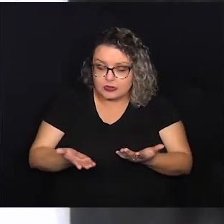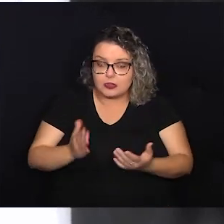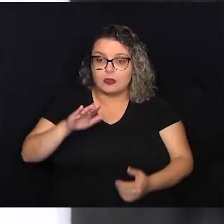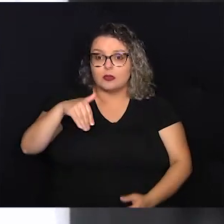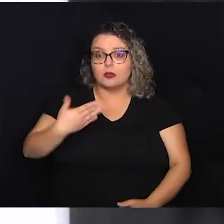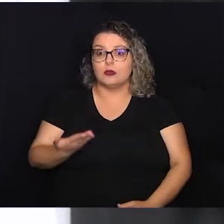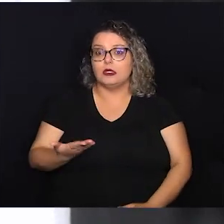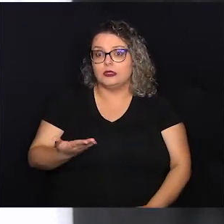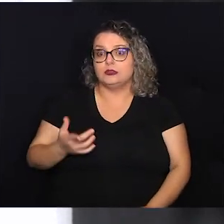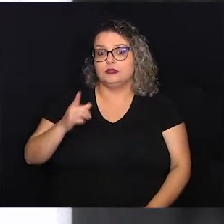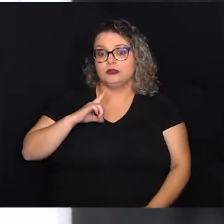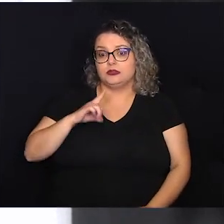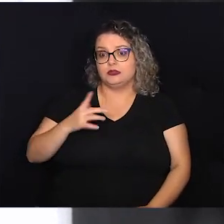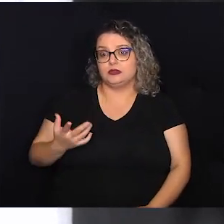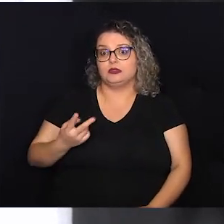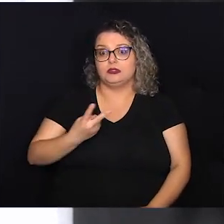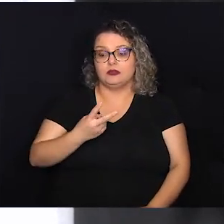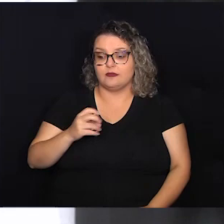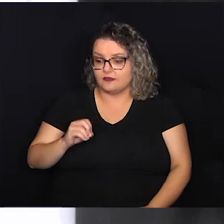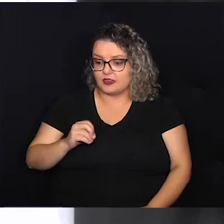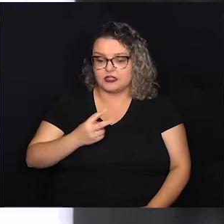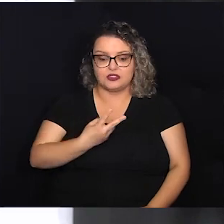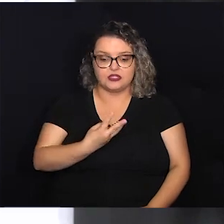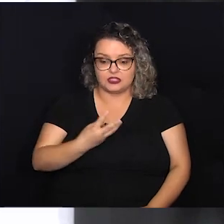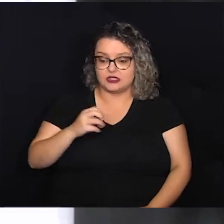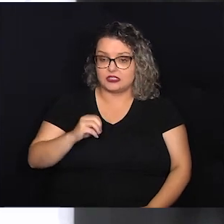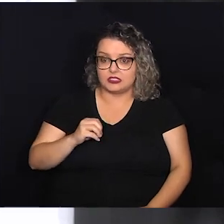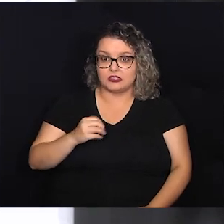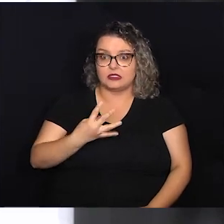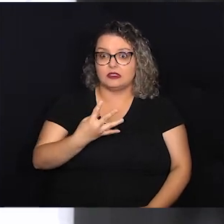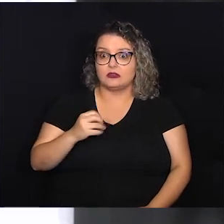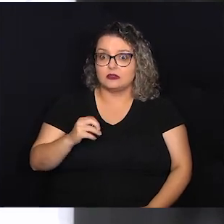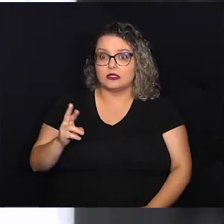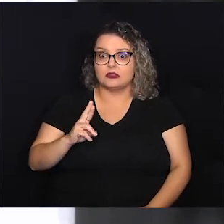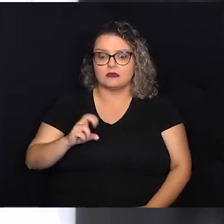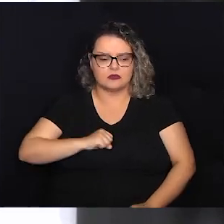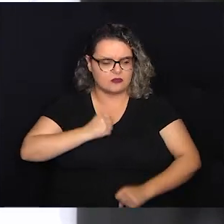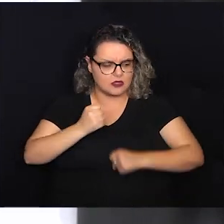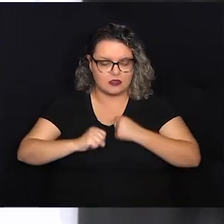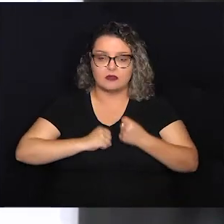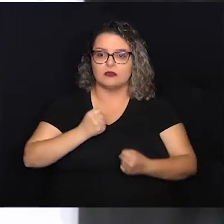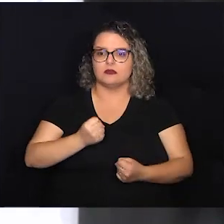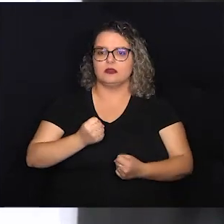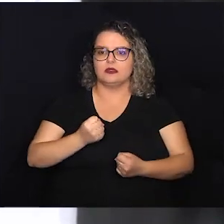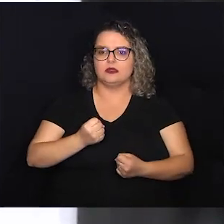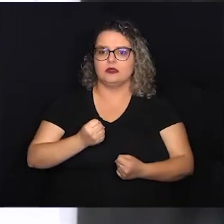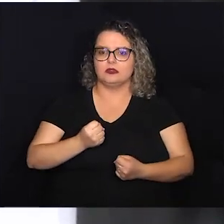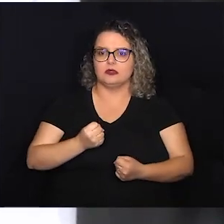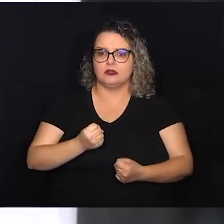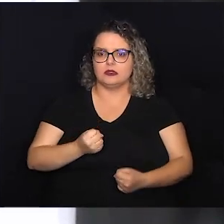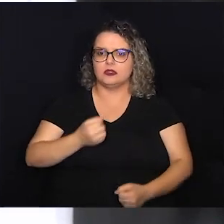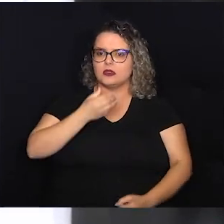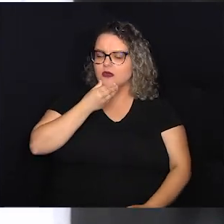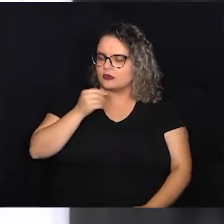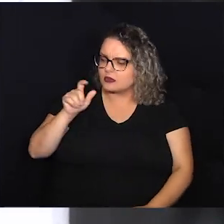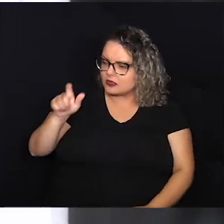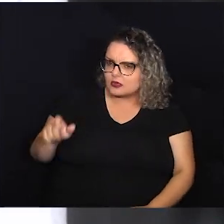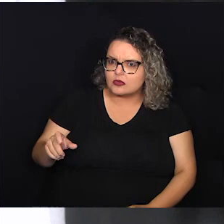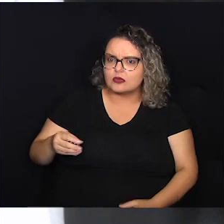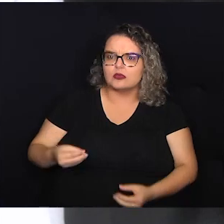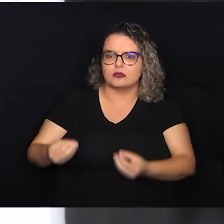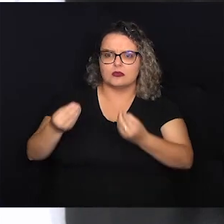falei, meu Deus, eu tinha um jogo aqui que quando eu tirava 20, 30, R$40, eu